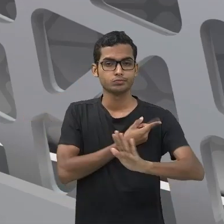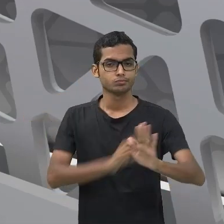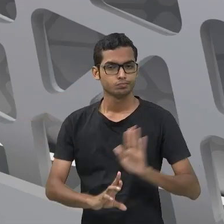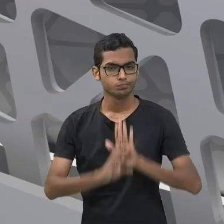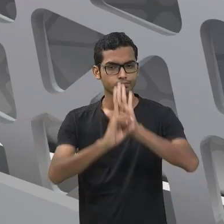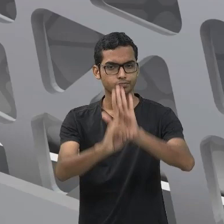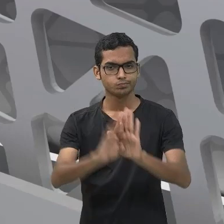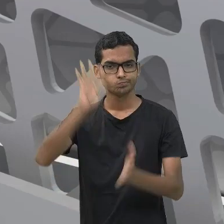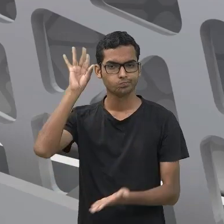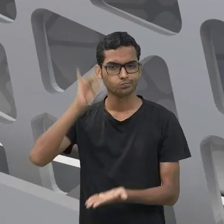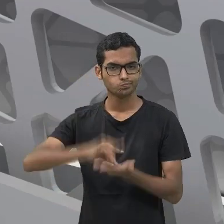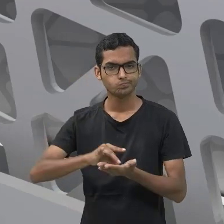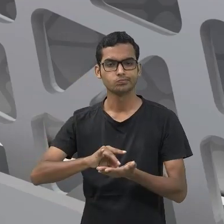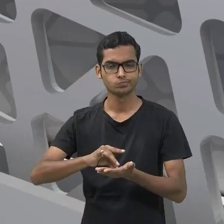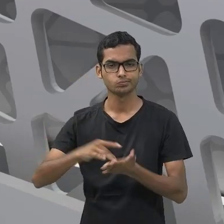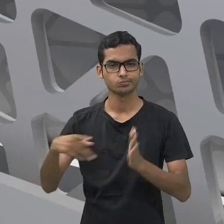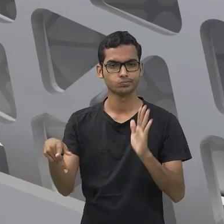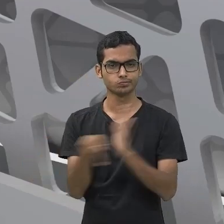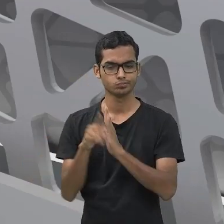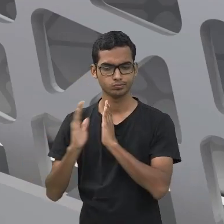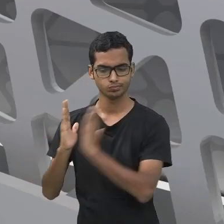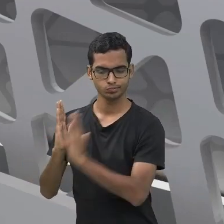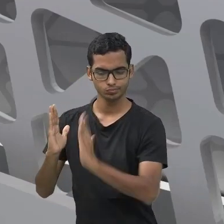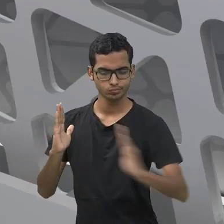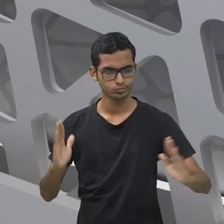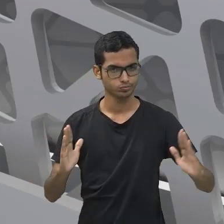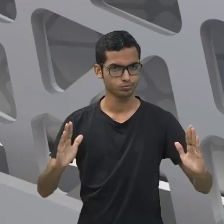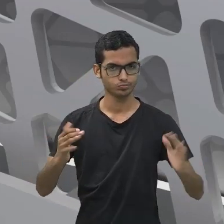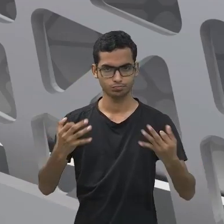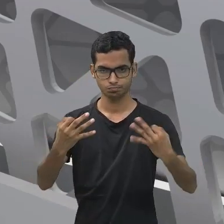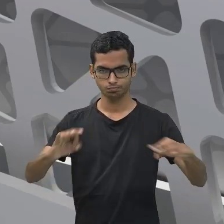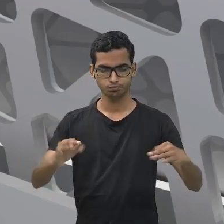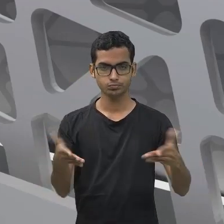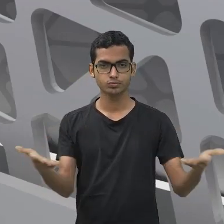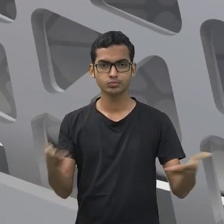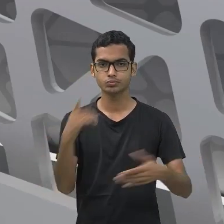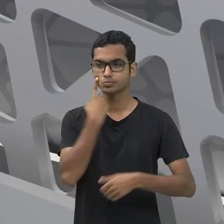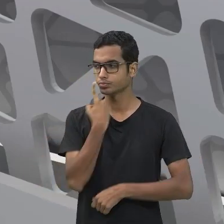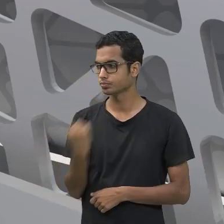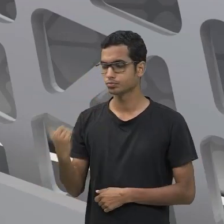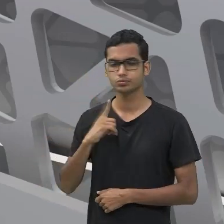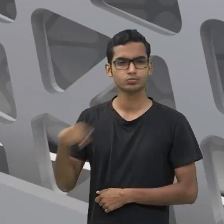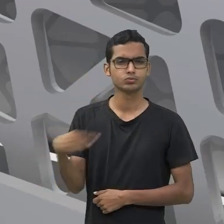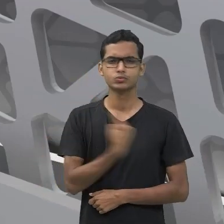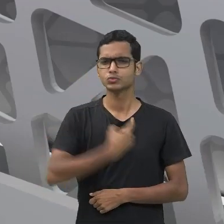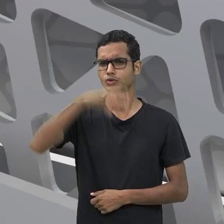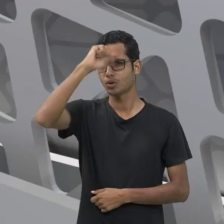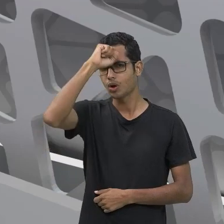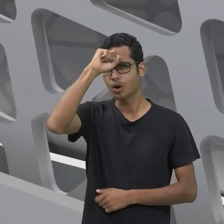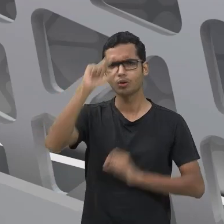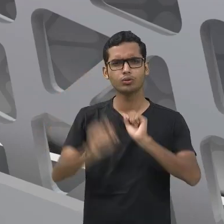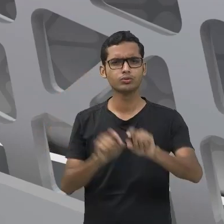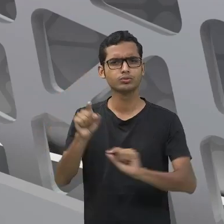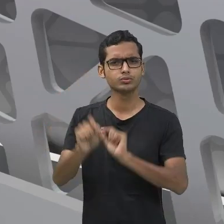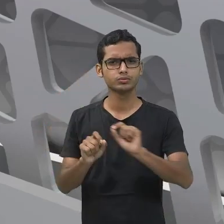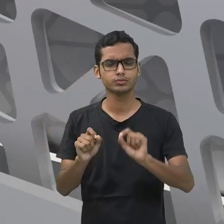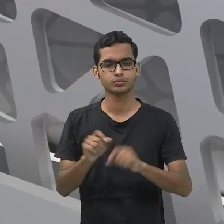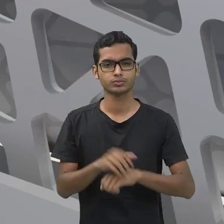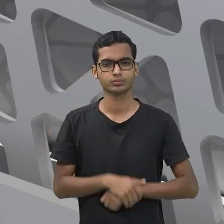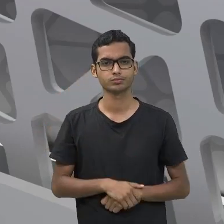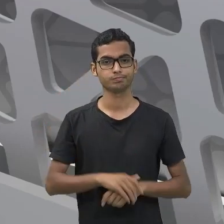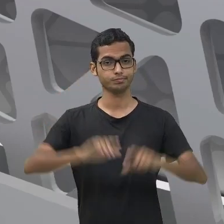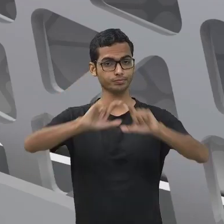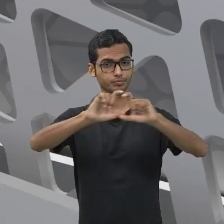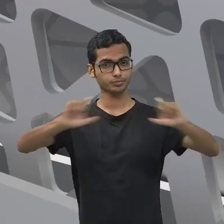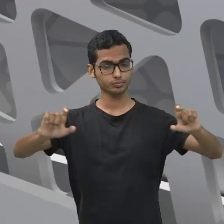aí as nossas sequências, ok? Agora, nós vamos aprender o que é a fórmula